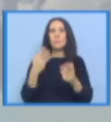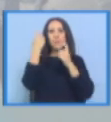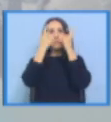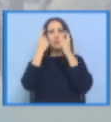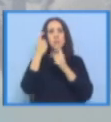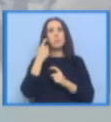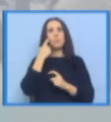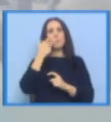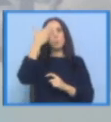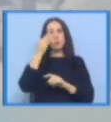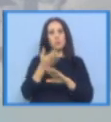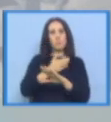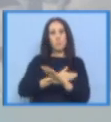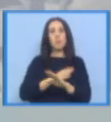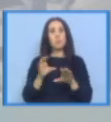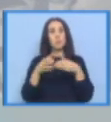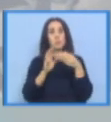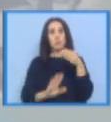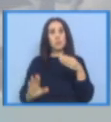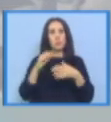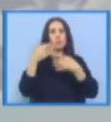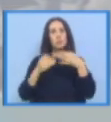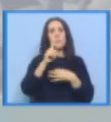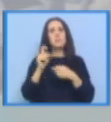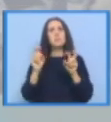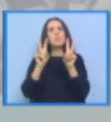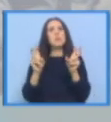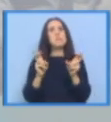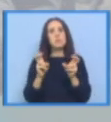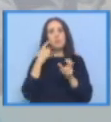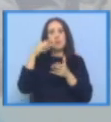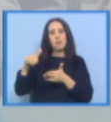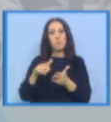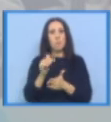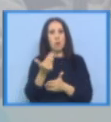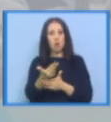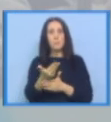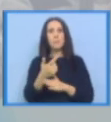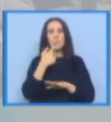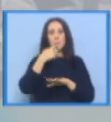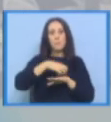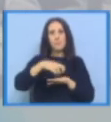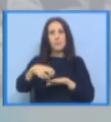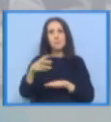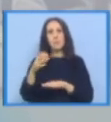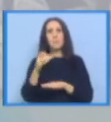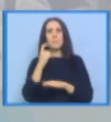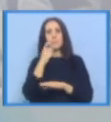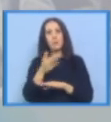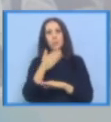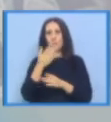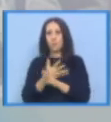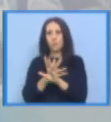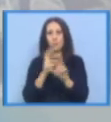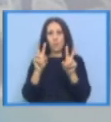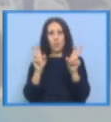reflexão quaresmal da Comissão Nacional de Justiça e Paz, que tem como título Fazer Caminho das Pedras ao Fogo da Páscoa. Connosco